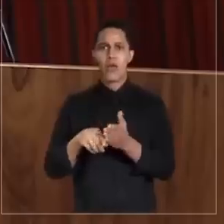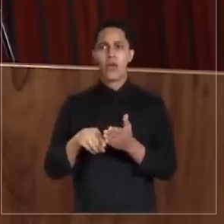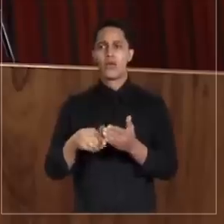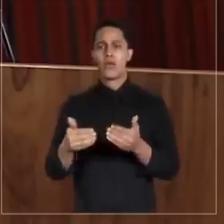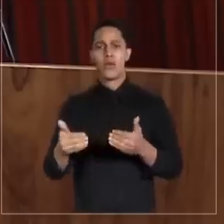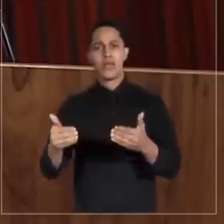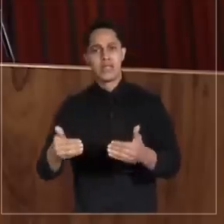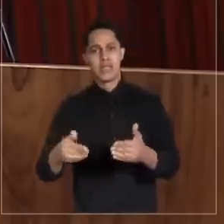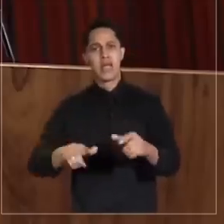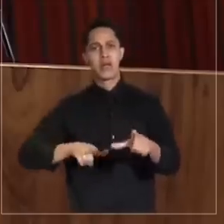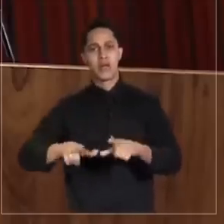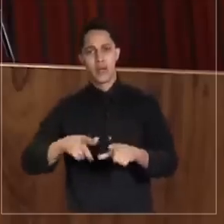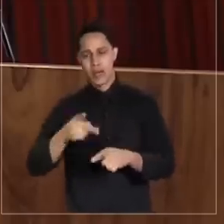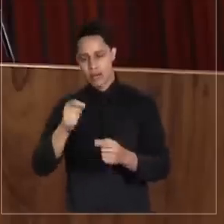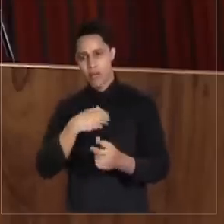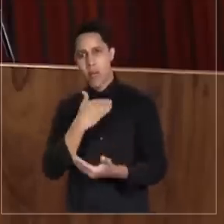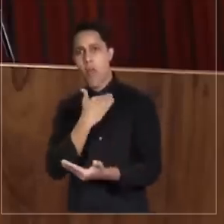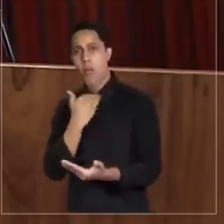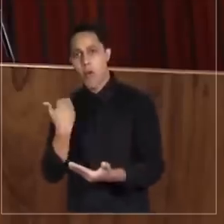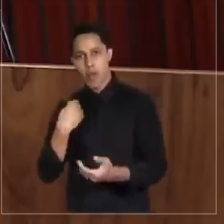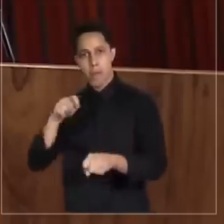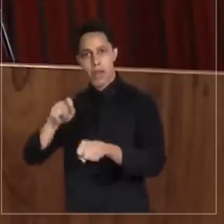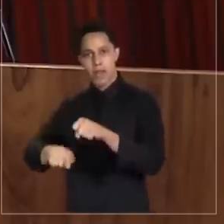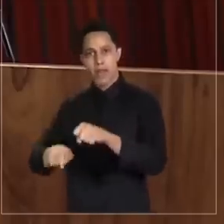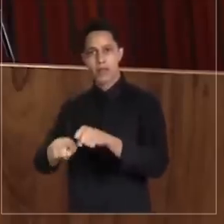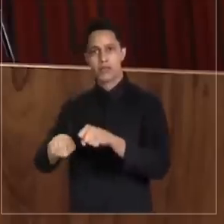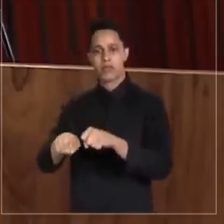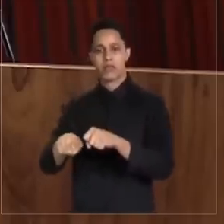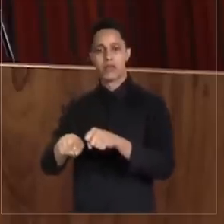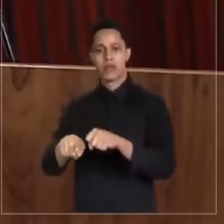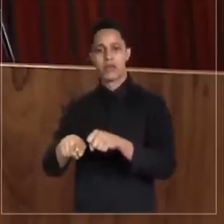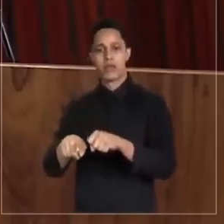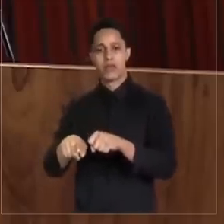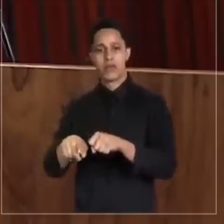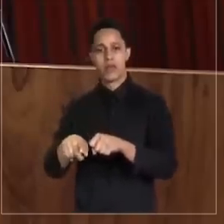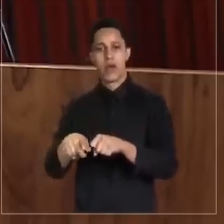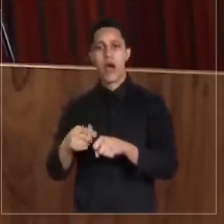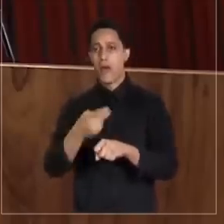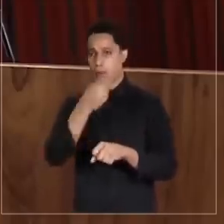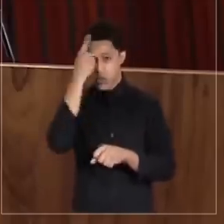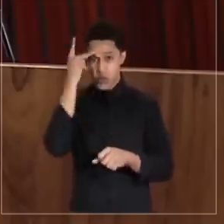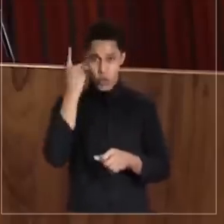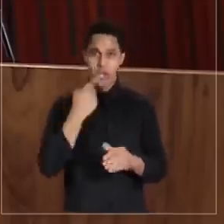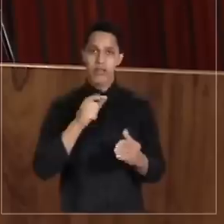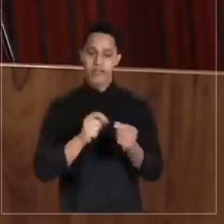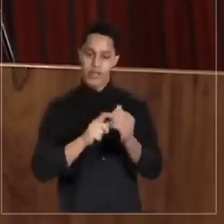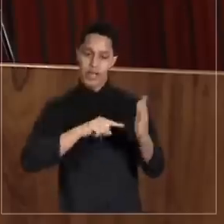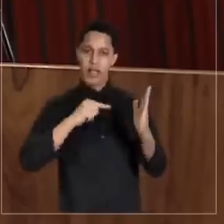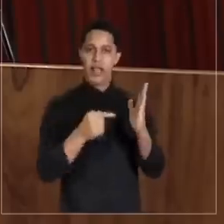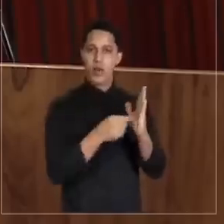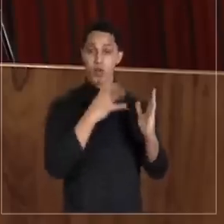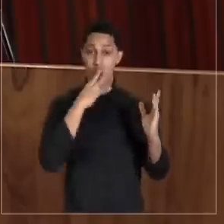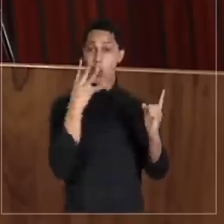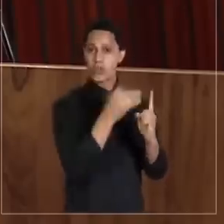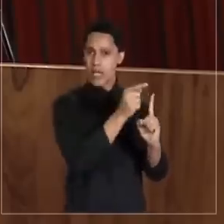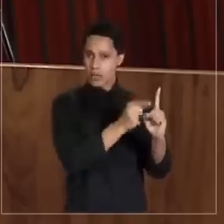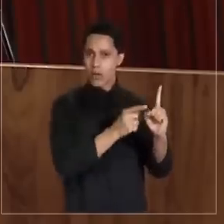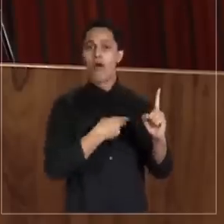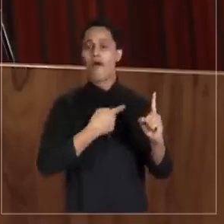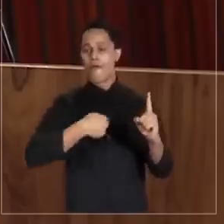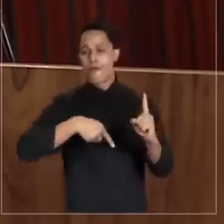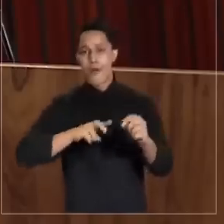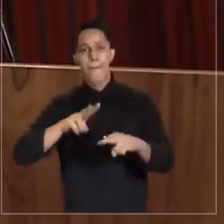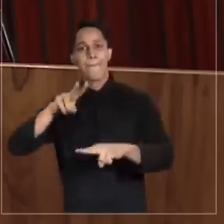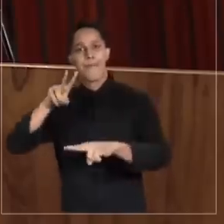um motorista foram assassinados. O suposto mandante ou denunciado foi